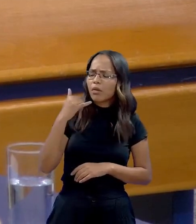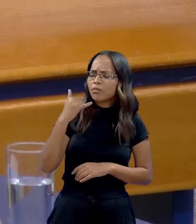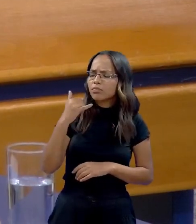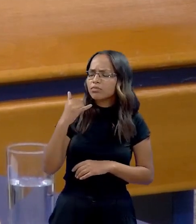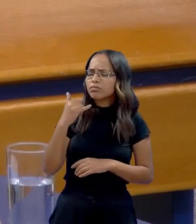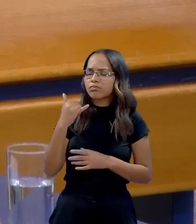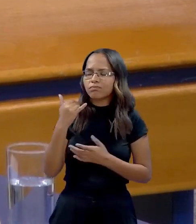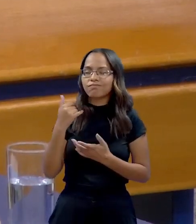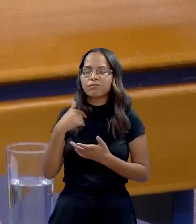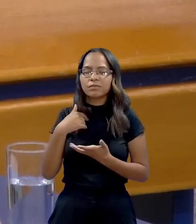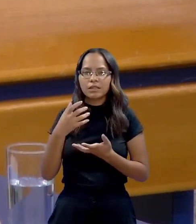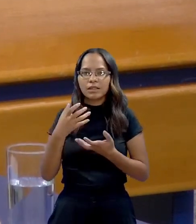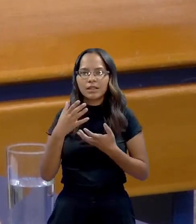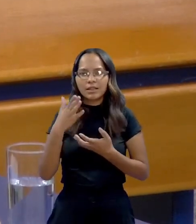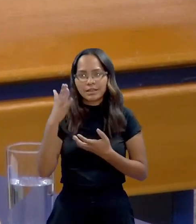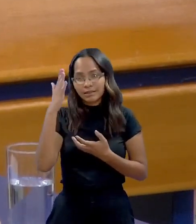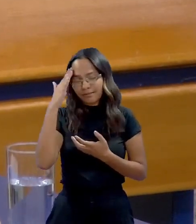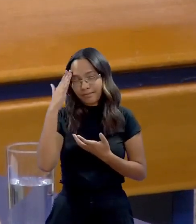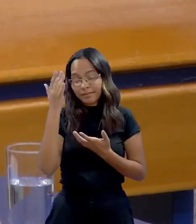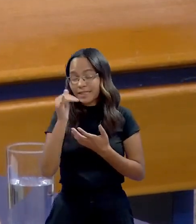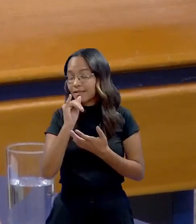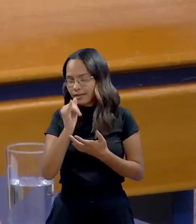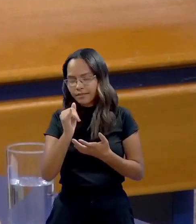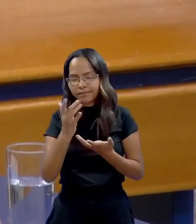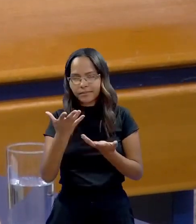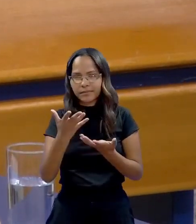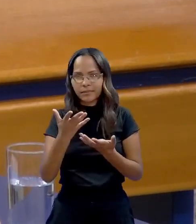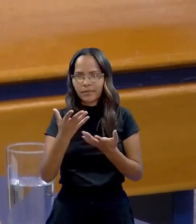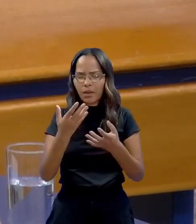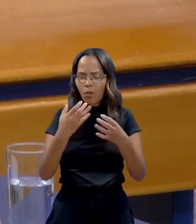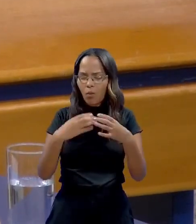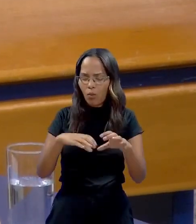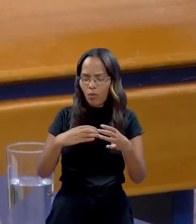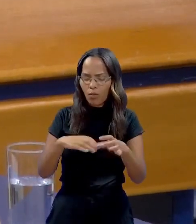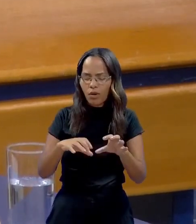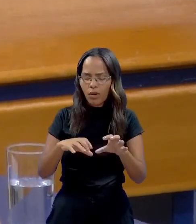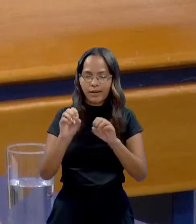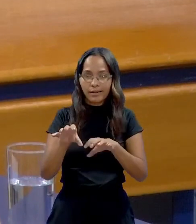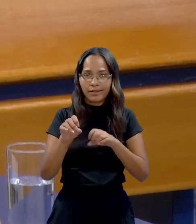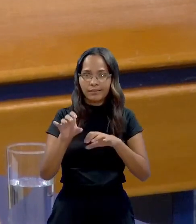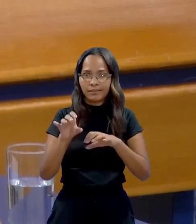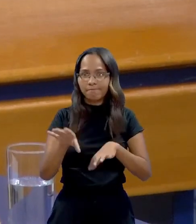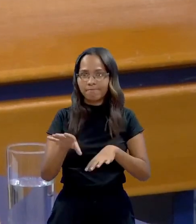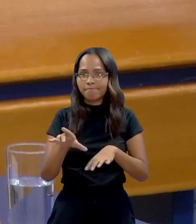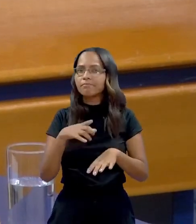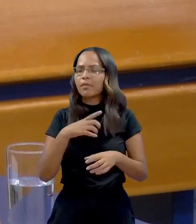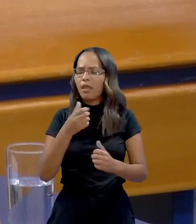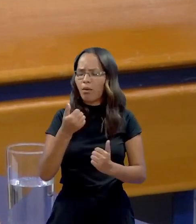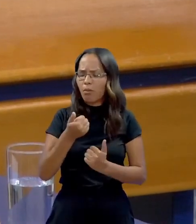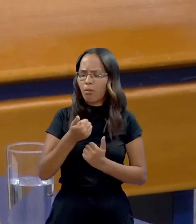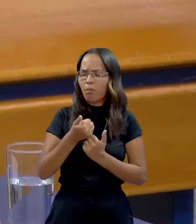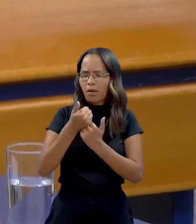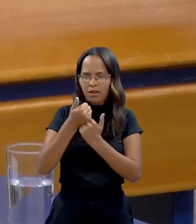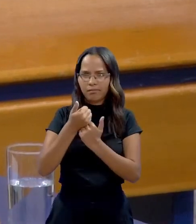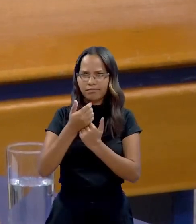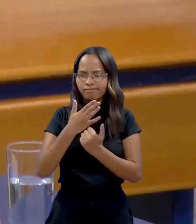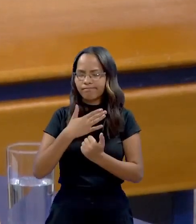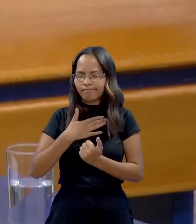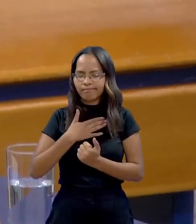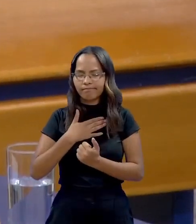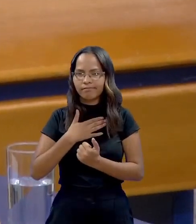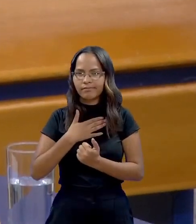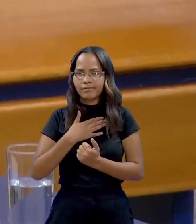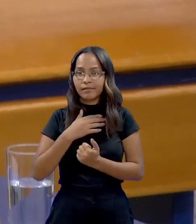de dizer que os concursados da educação têm um apoio irrestrito do vereador Tialo, da